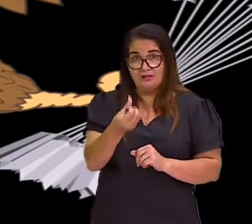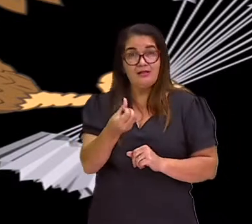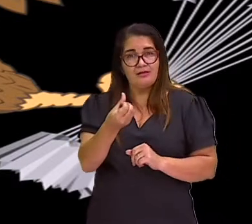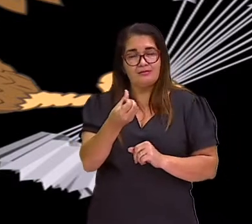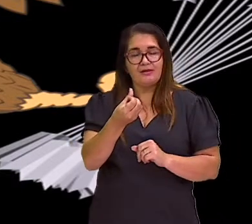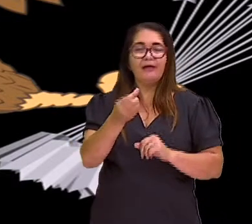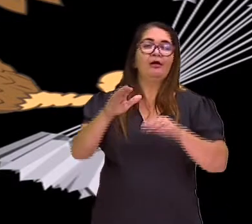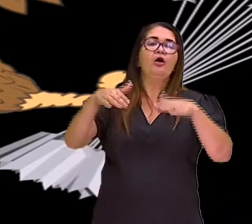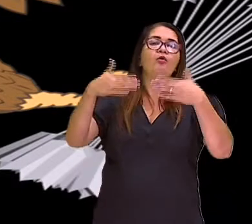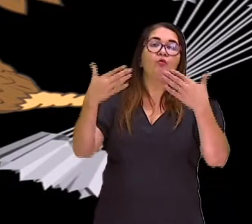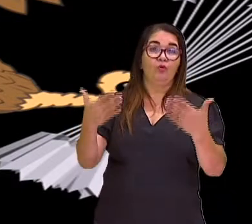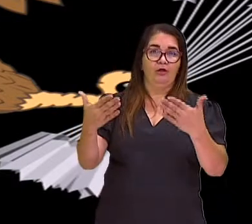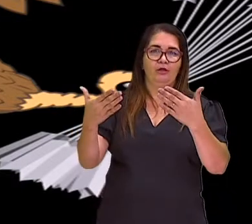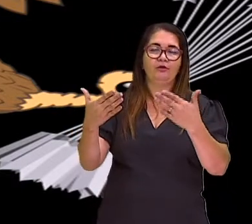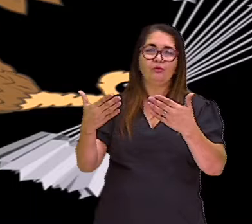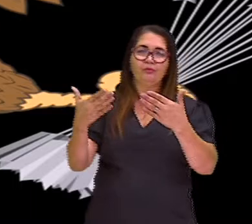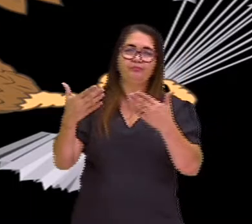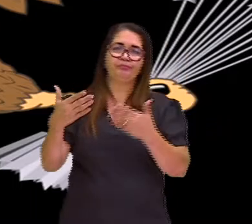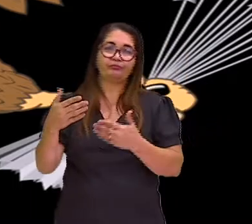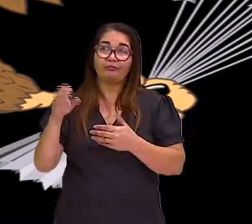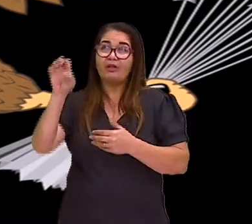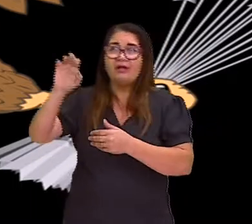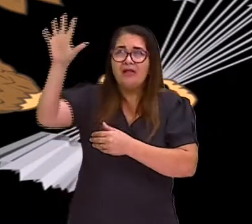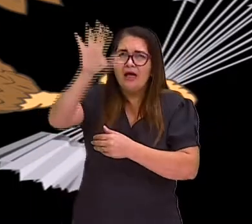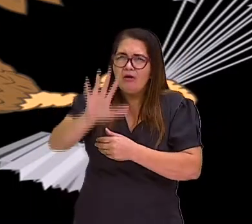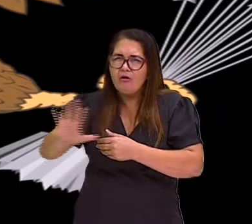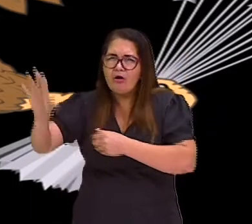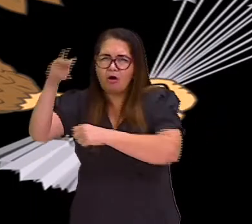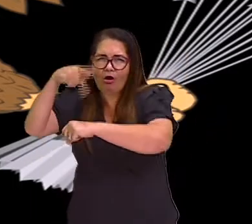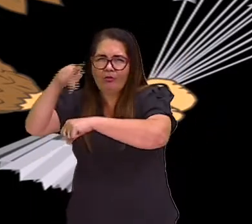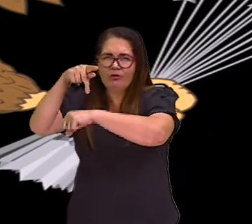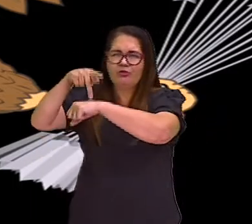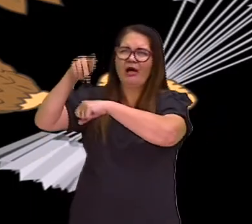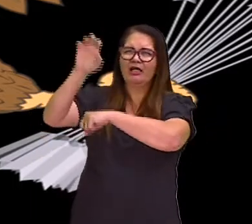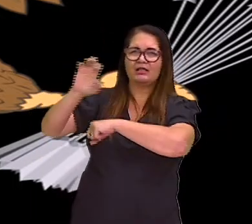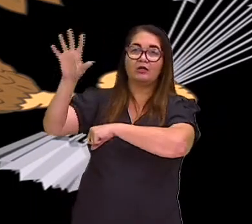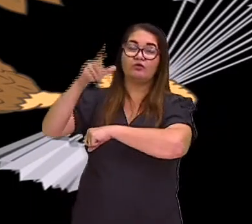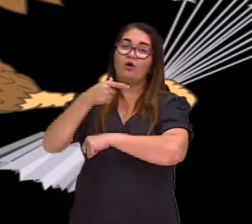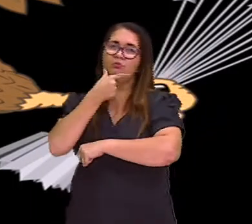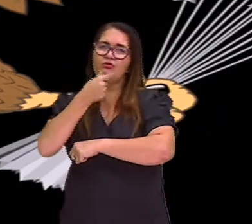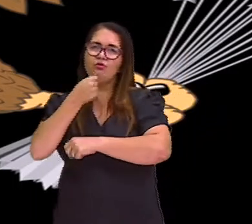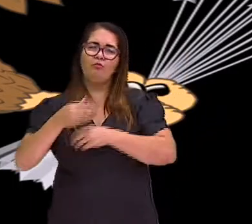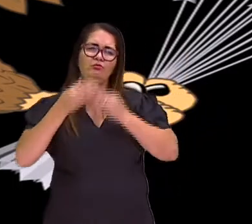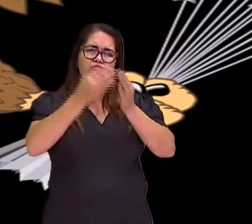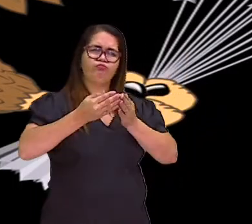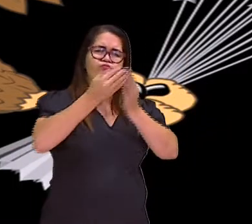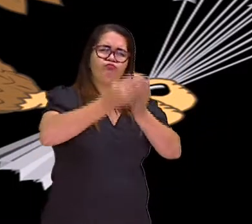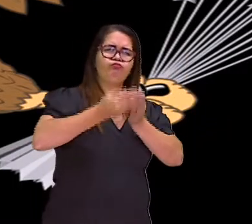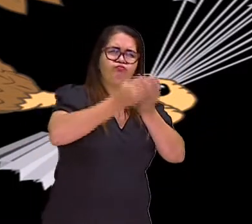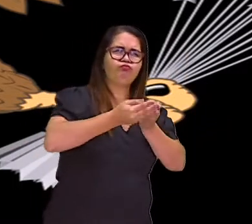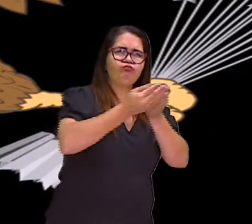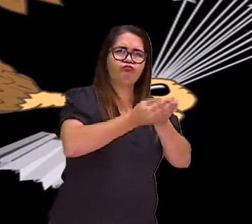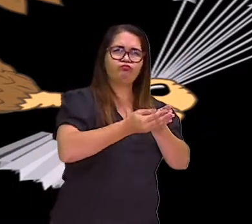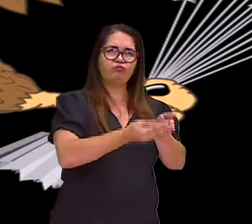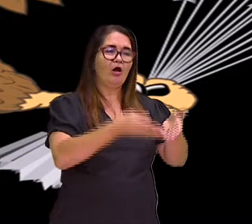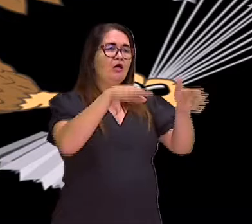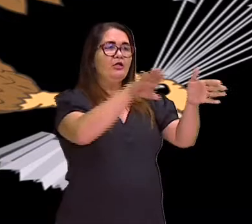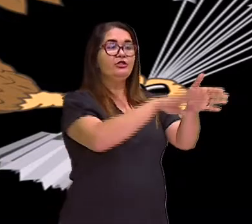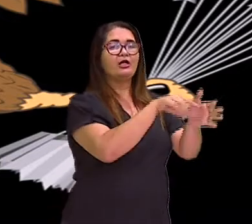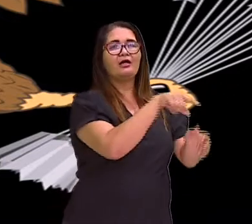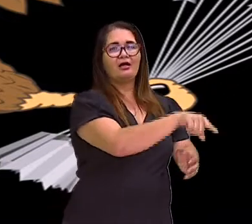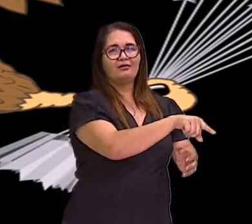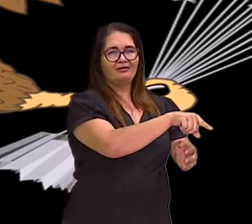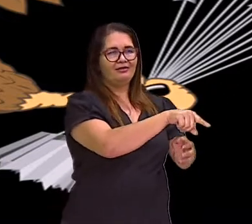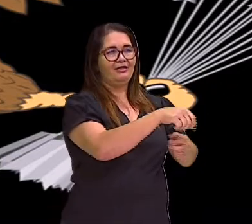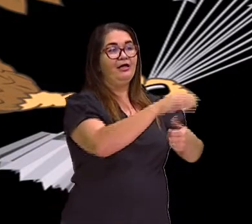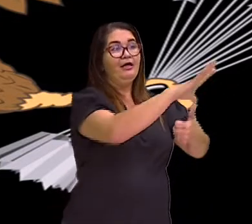europeus desembarcaram em diferentes regiões do atual Estados Unidos. Ao longo do final do